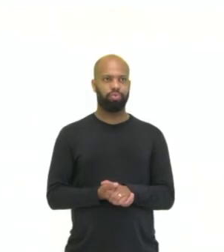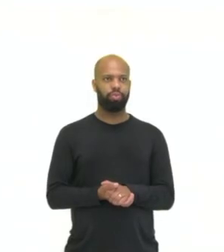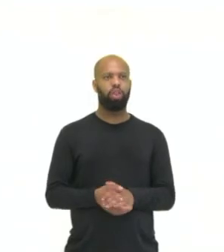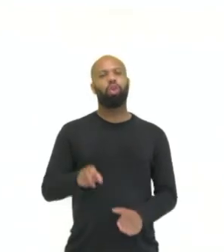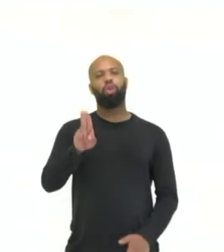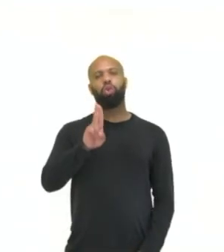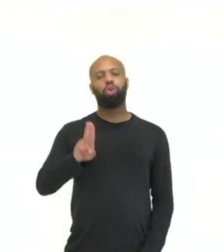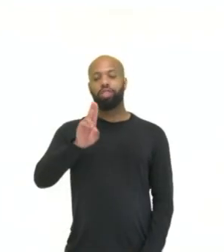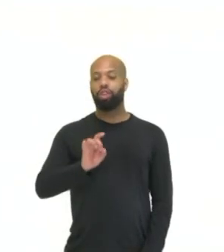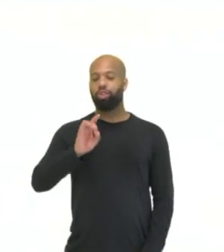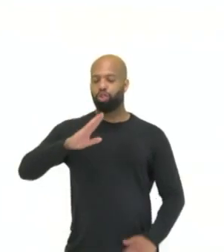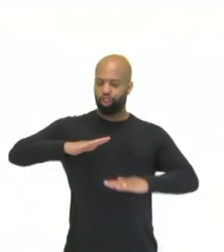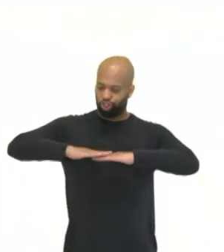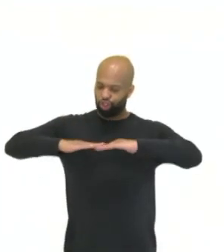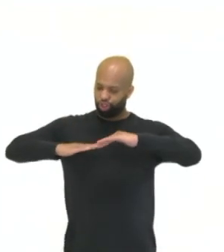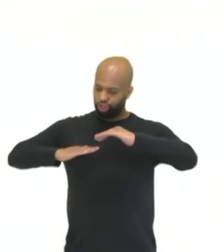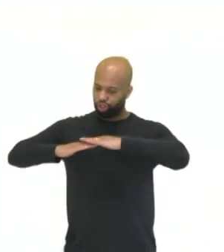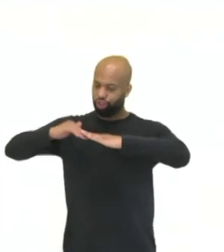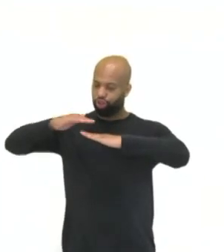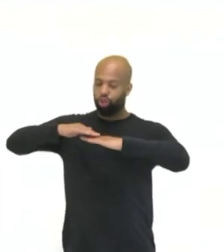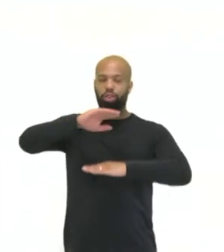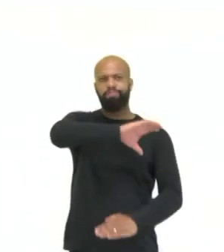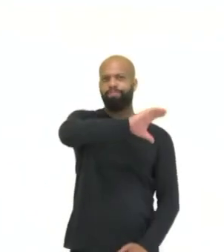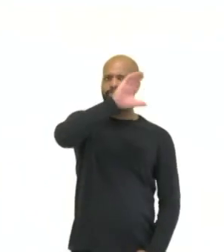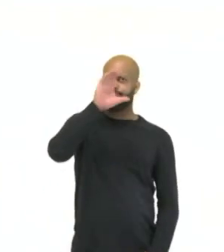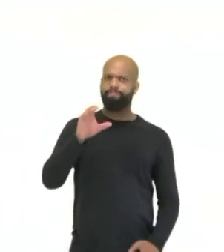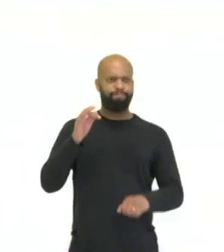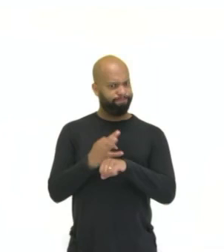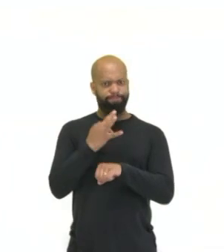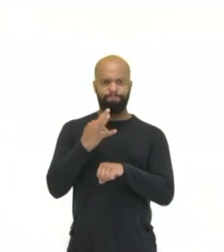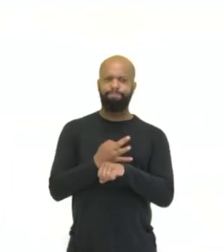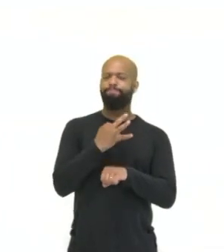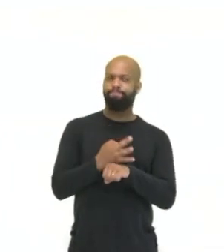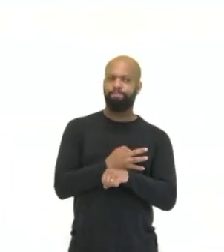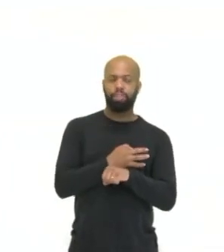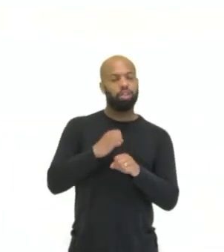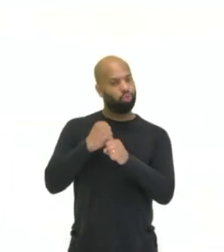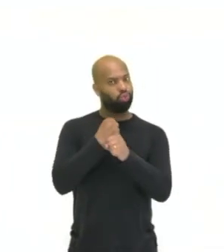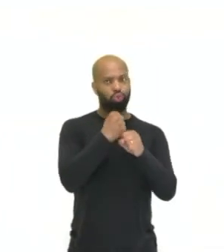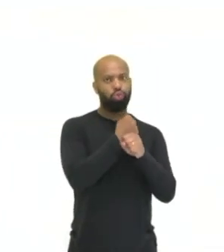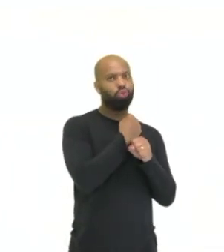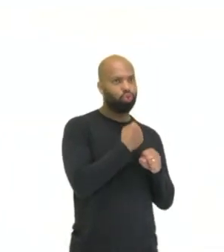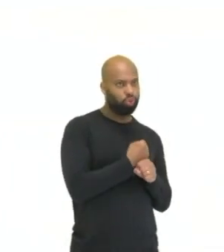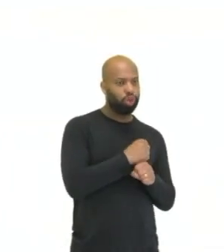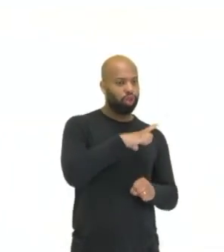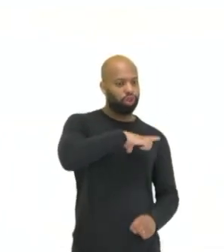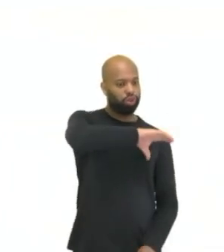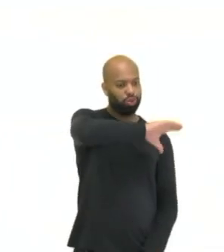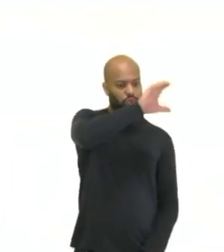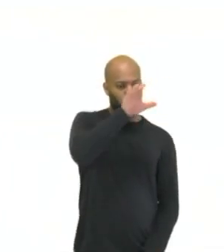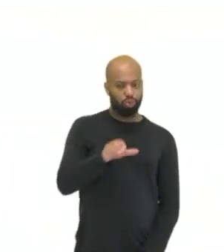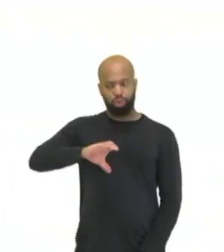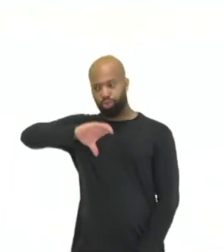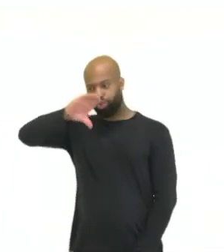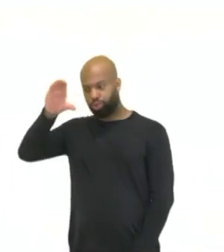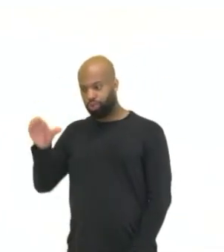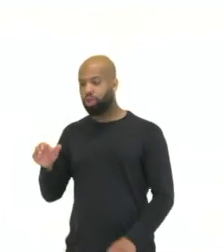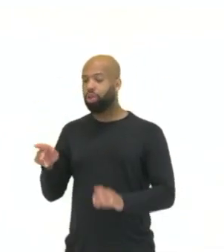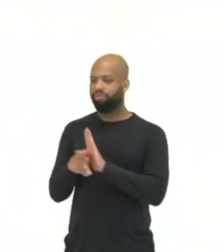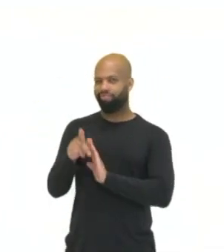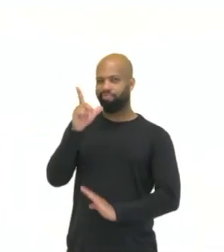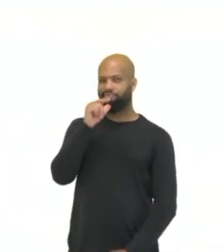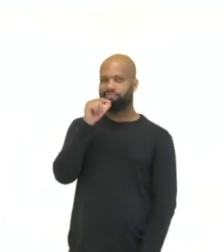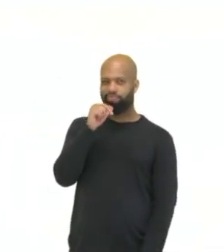Utilizando apenas tijolos, os arcos eram muito resistentes para inúmeras construções, como aquedutos, abastecimento de água nas